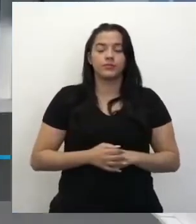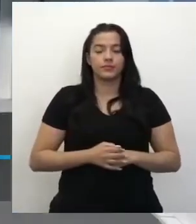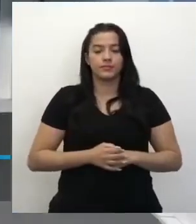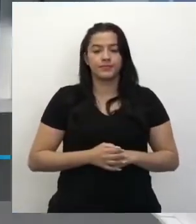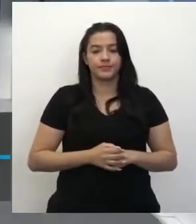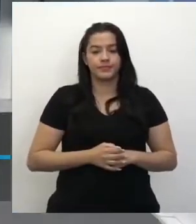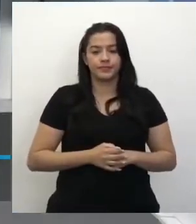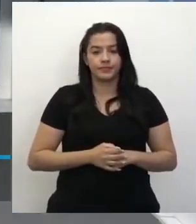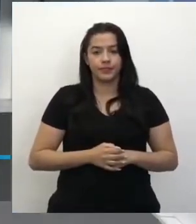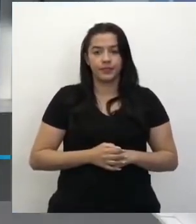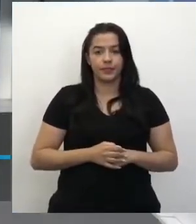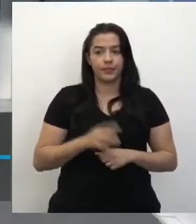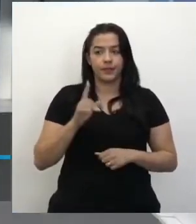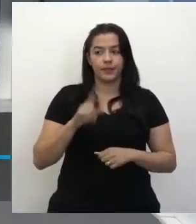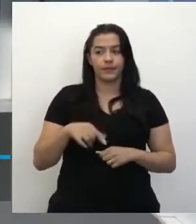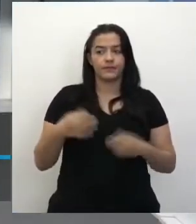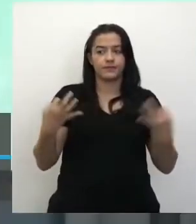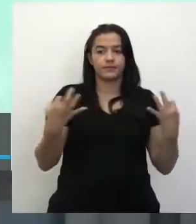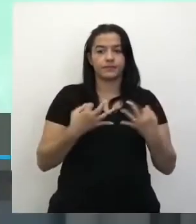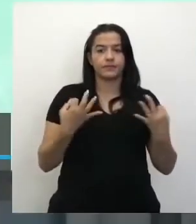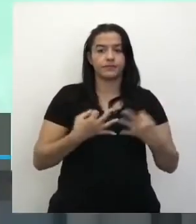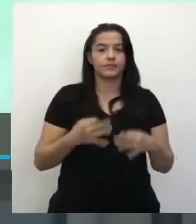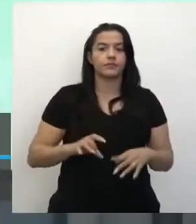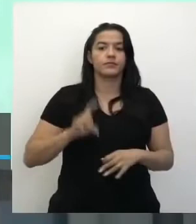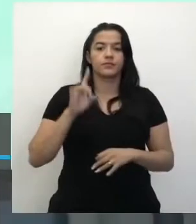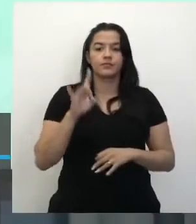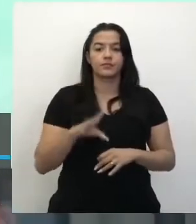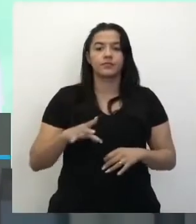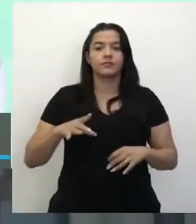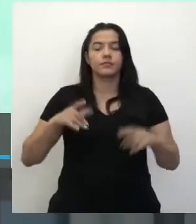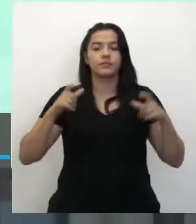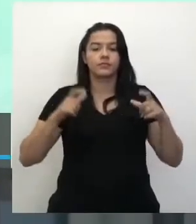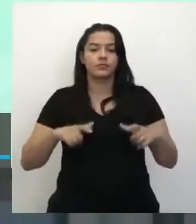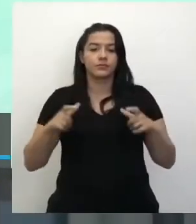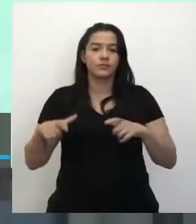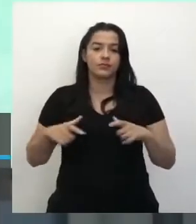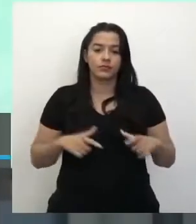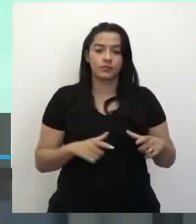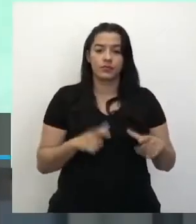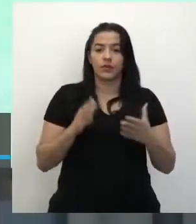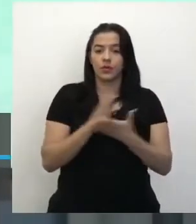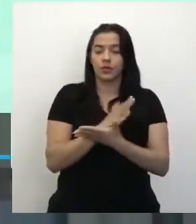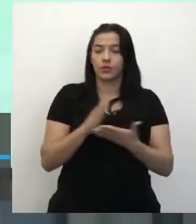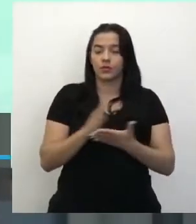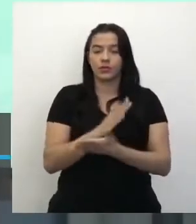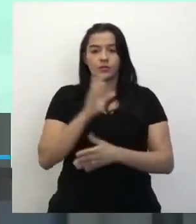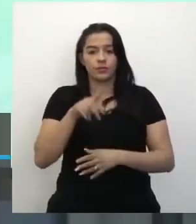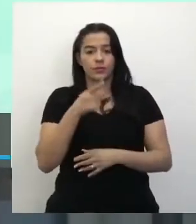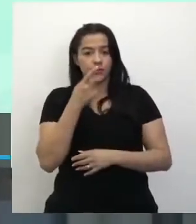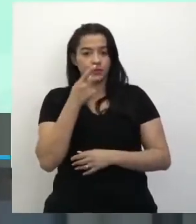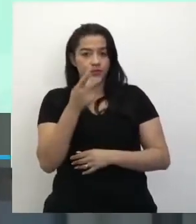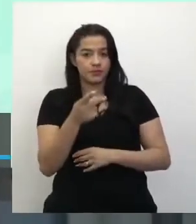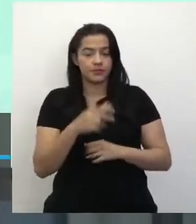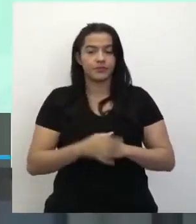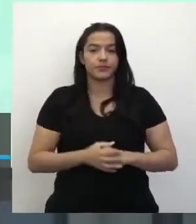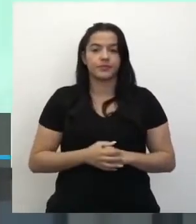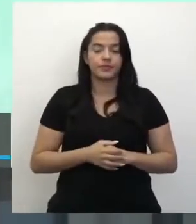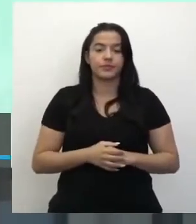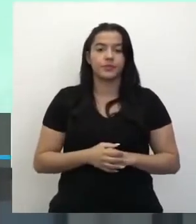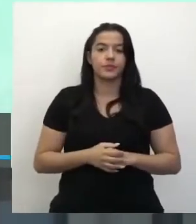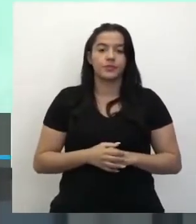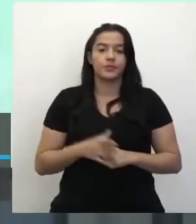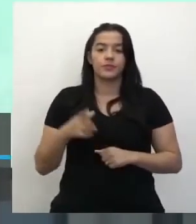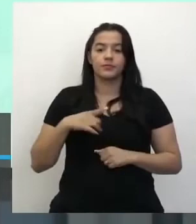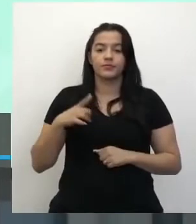Eu acho que, assim, a gente está indo no caminho, então, assim, algumas coisas que eu já posso falar. Assim como, né,